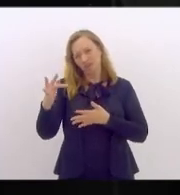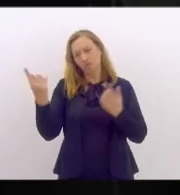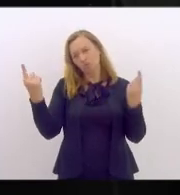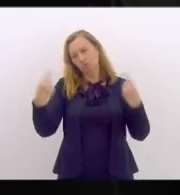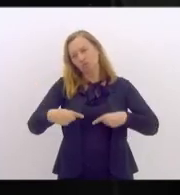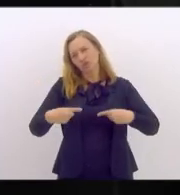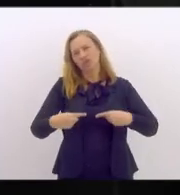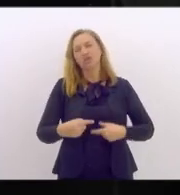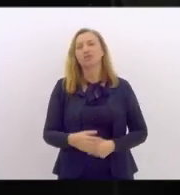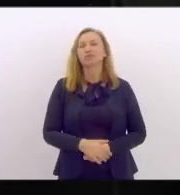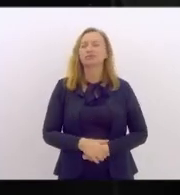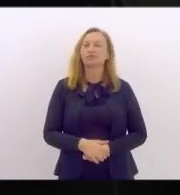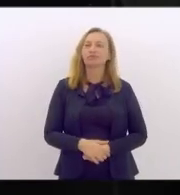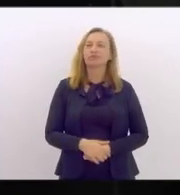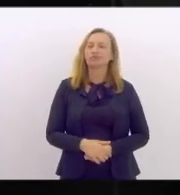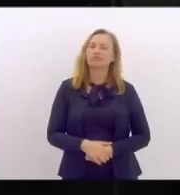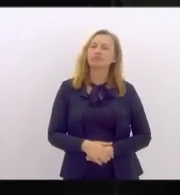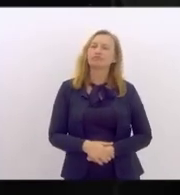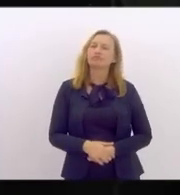Desafios colocados